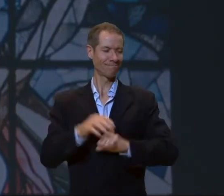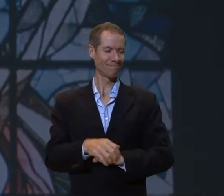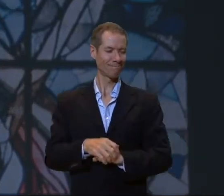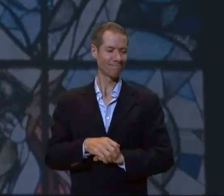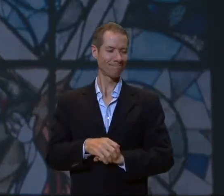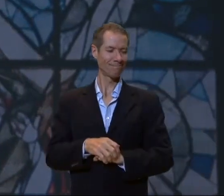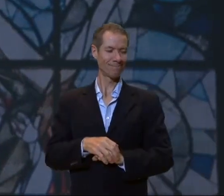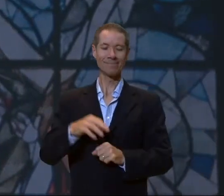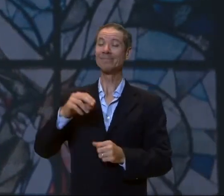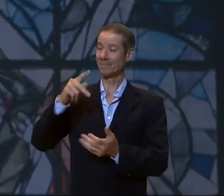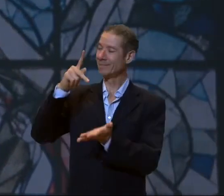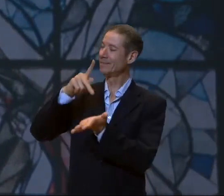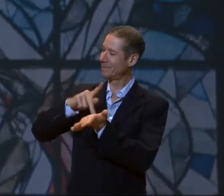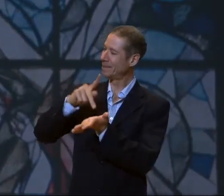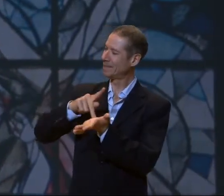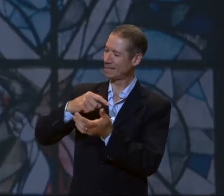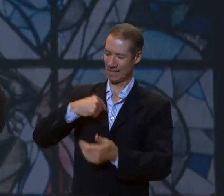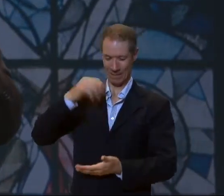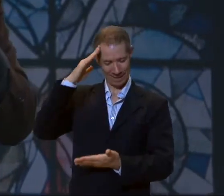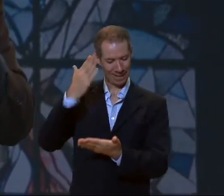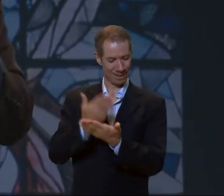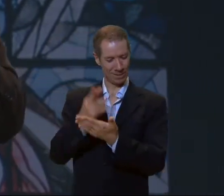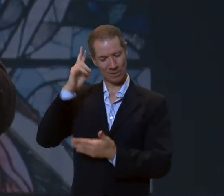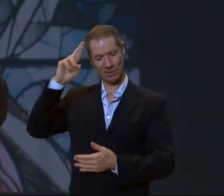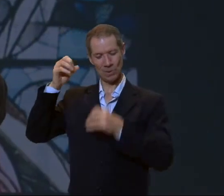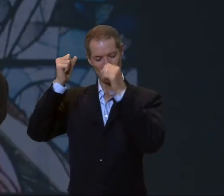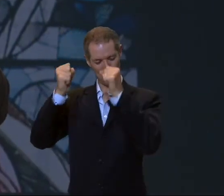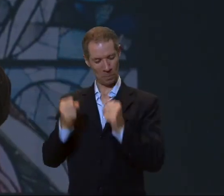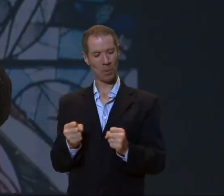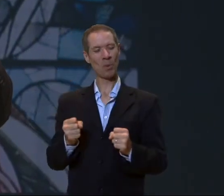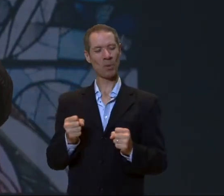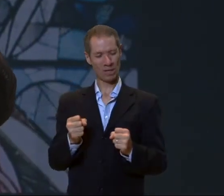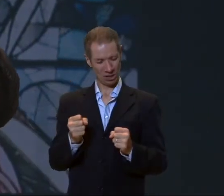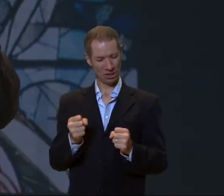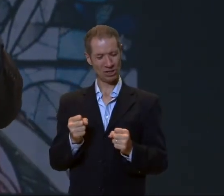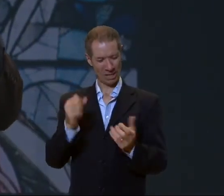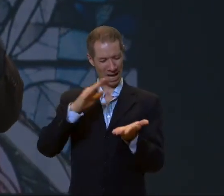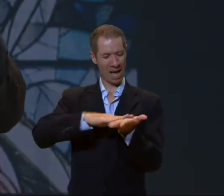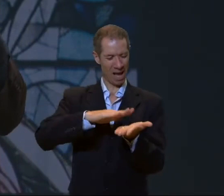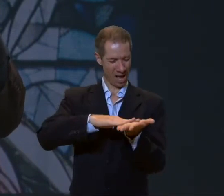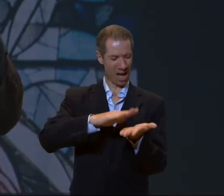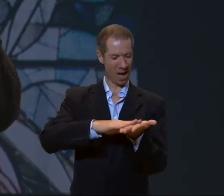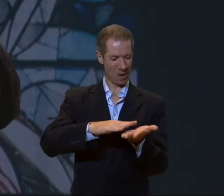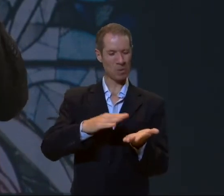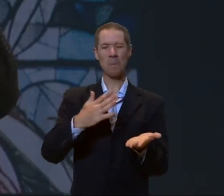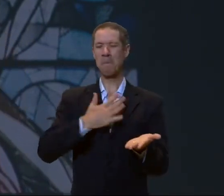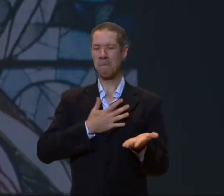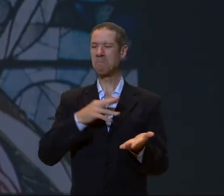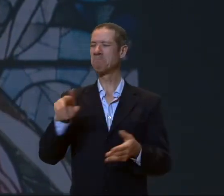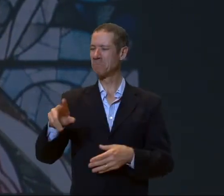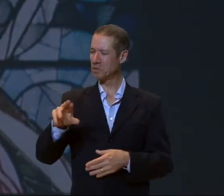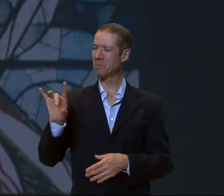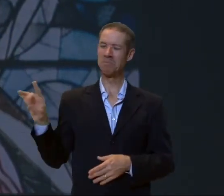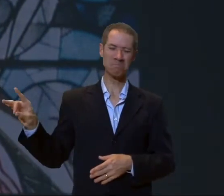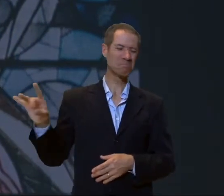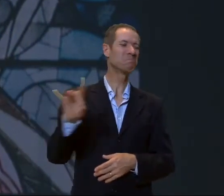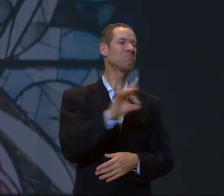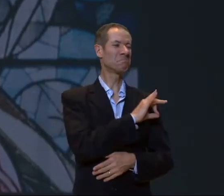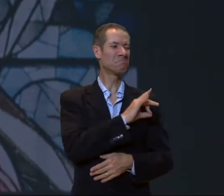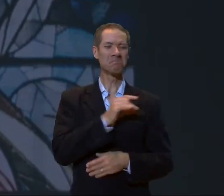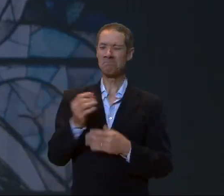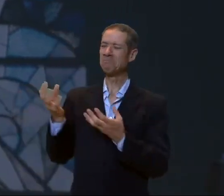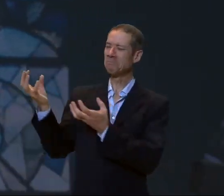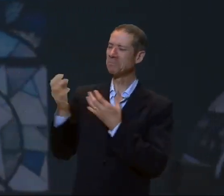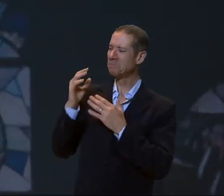Eu de verdade acredito que o Senhor pode colocar algo nas mãos dos meus irmãos. Eu quero